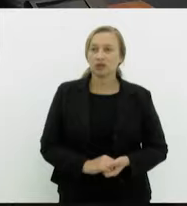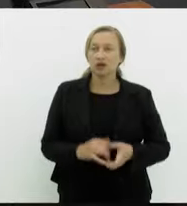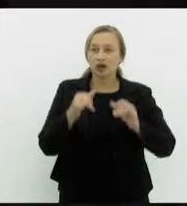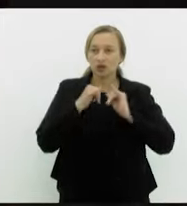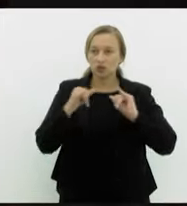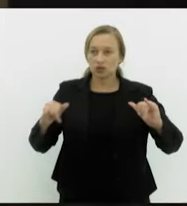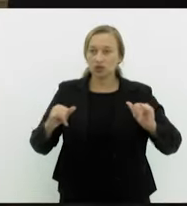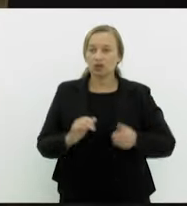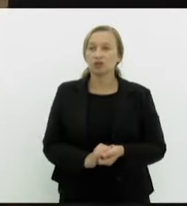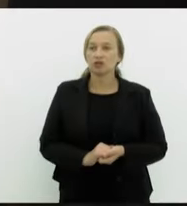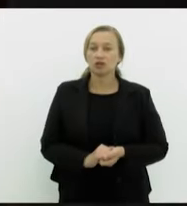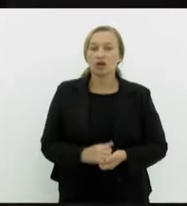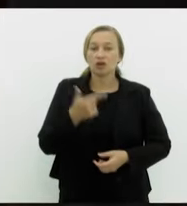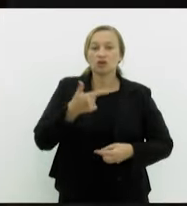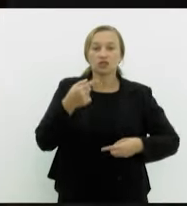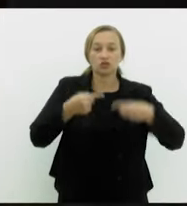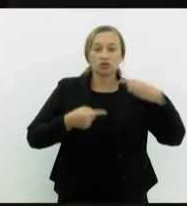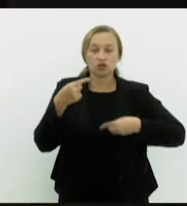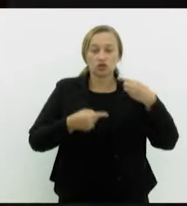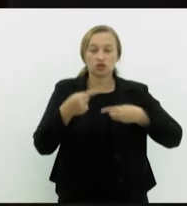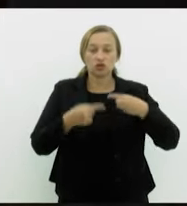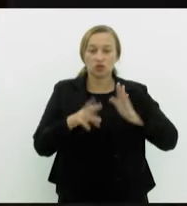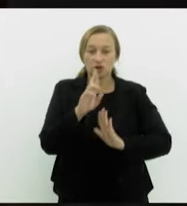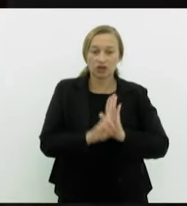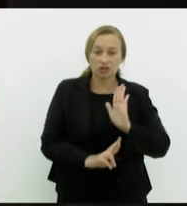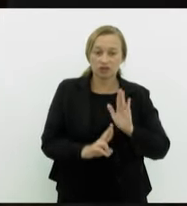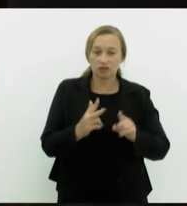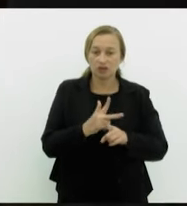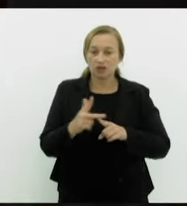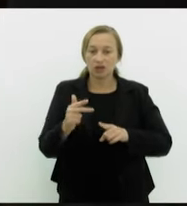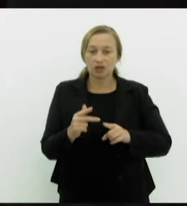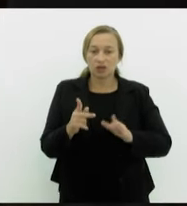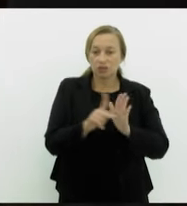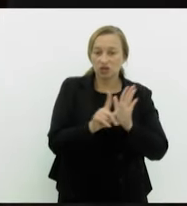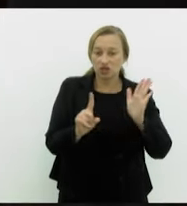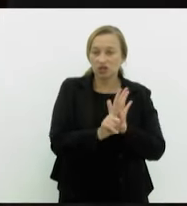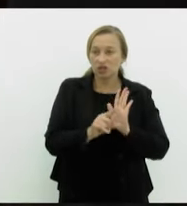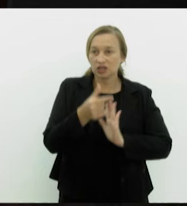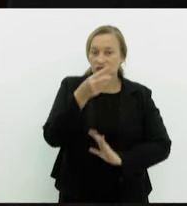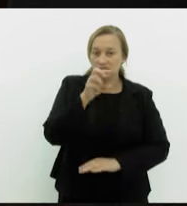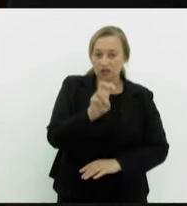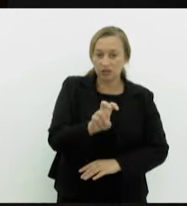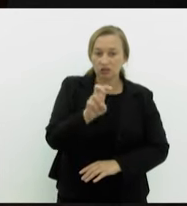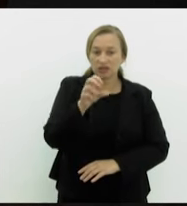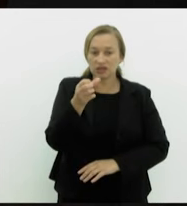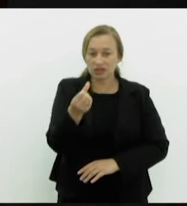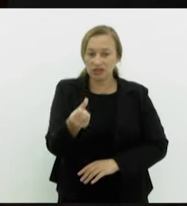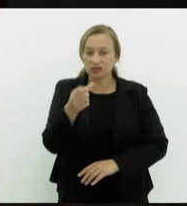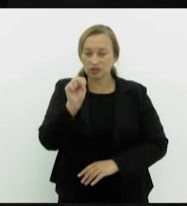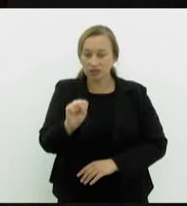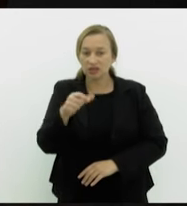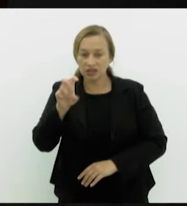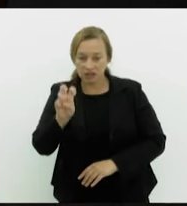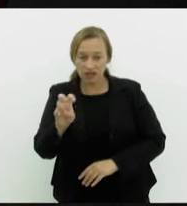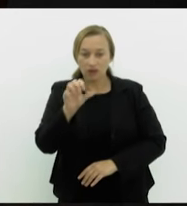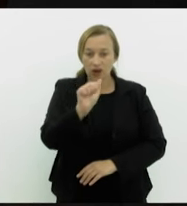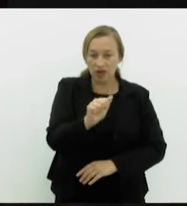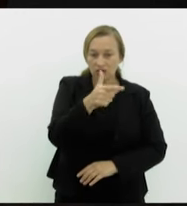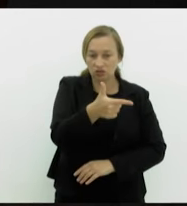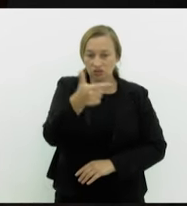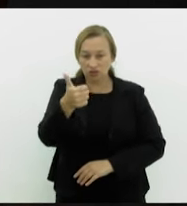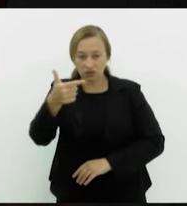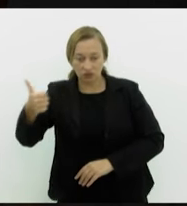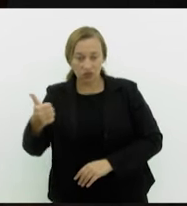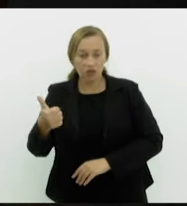Anuncio, em segunda discussão, redação do vencido, projeto de lei número 5.685-A de 2022, de autoria